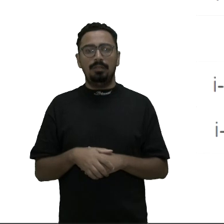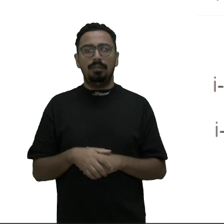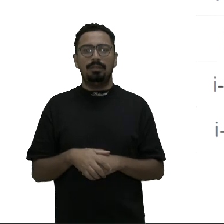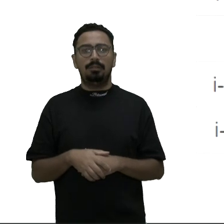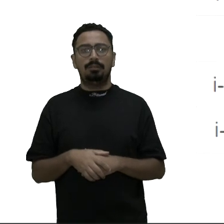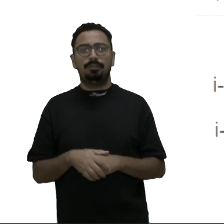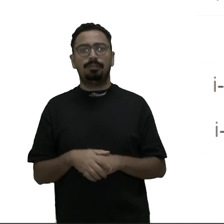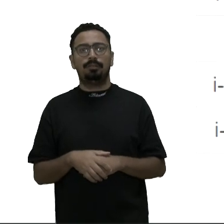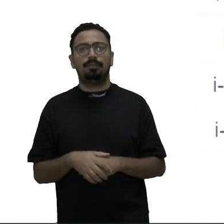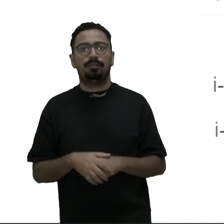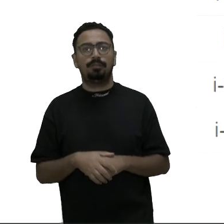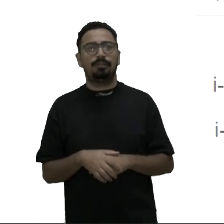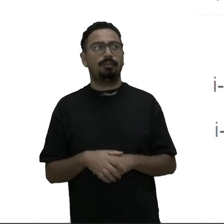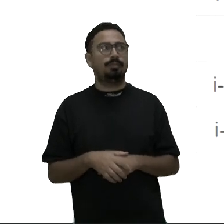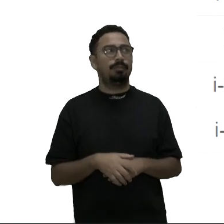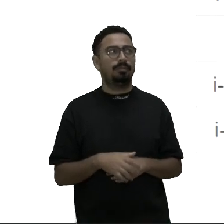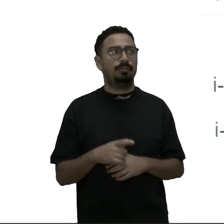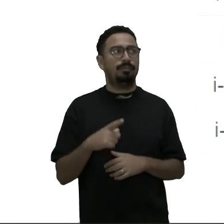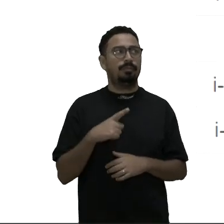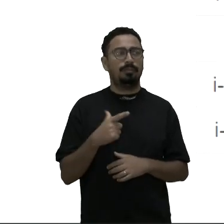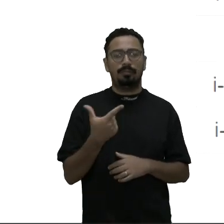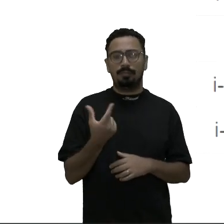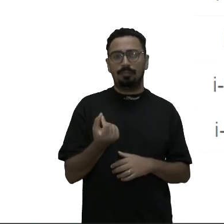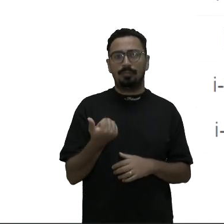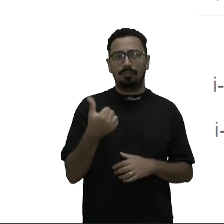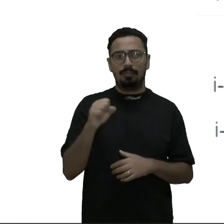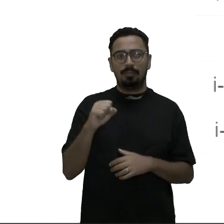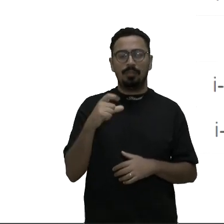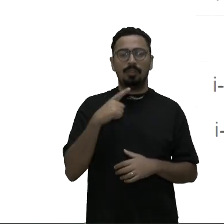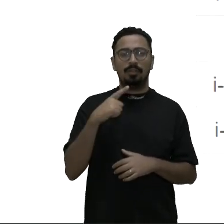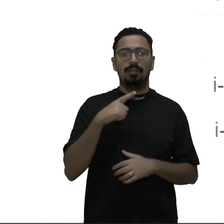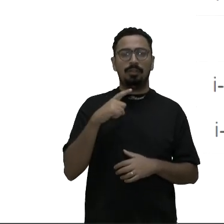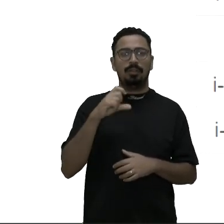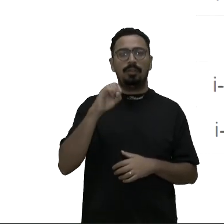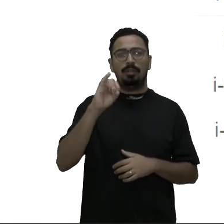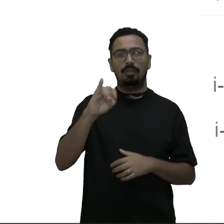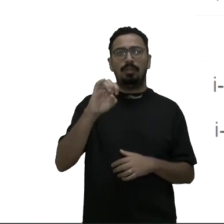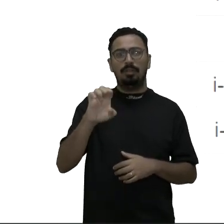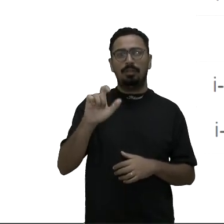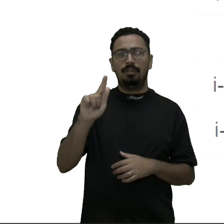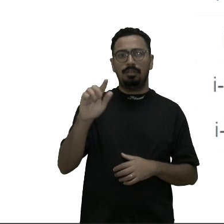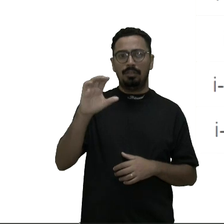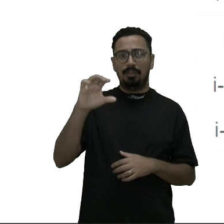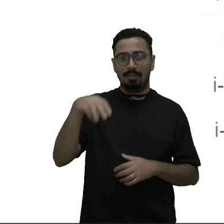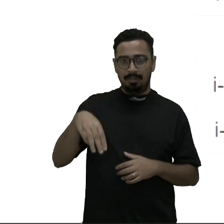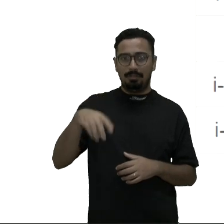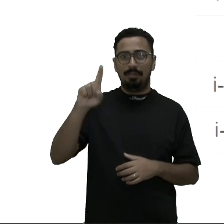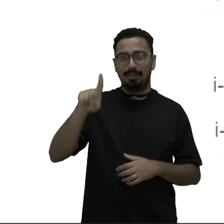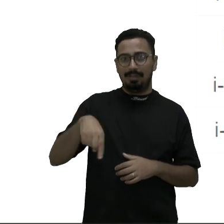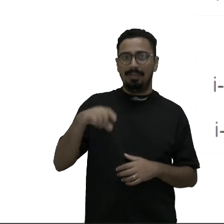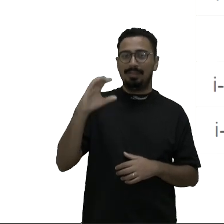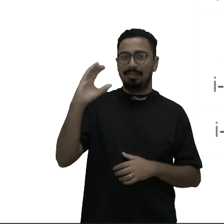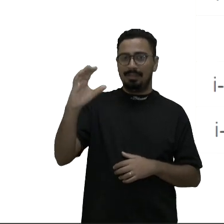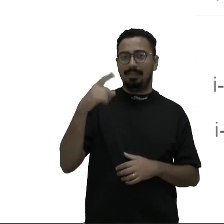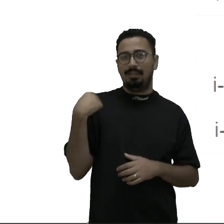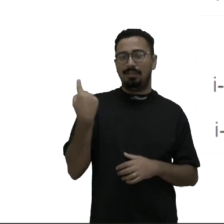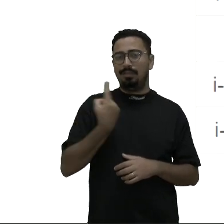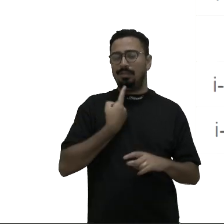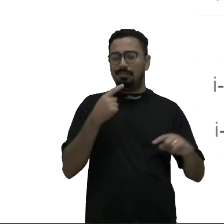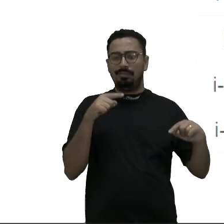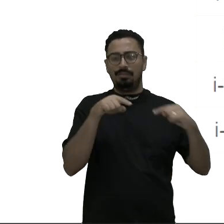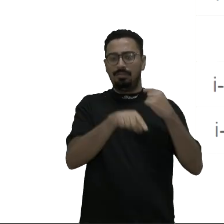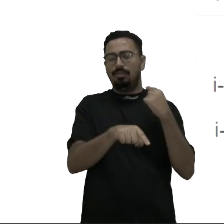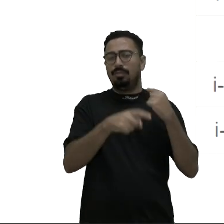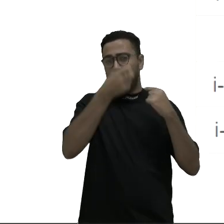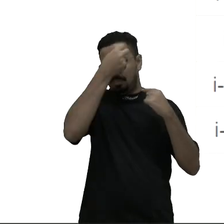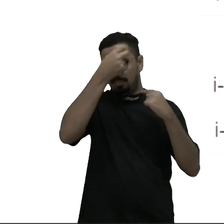contas votadas em 2018, onde o índice, o IGM era C, nós fomos contrários às contas do